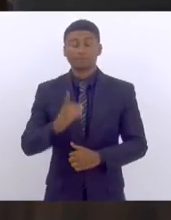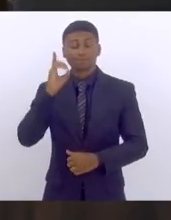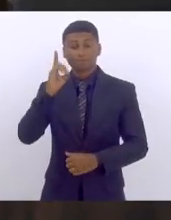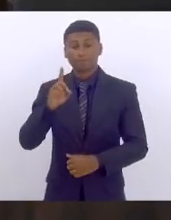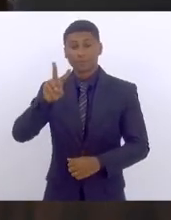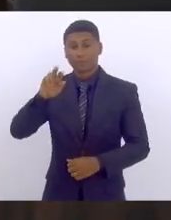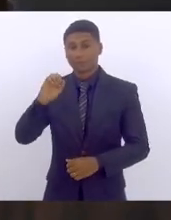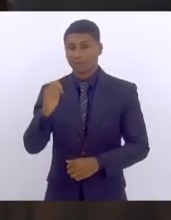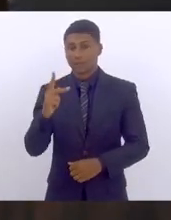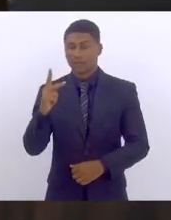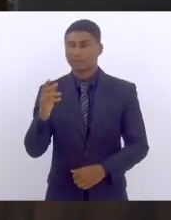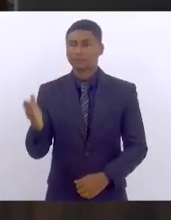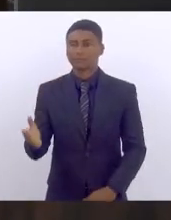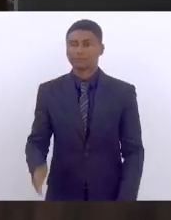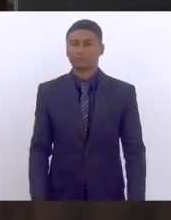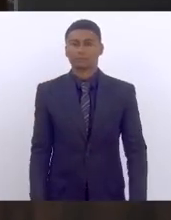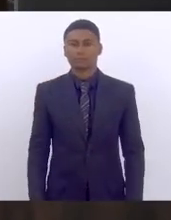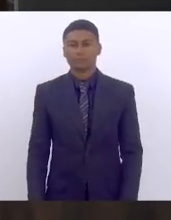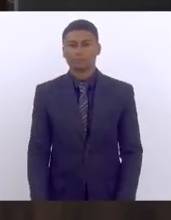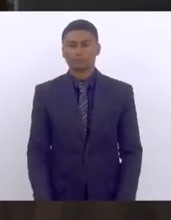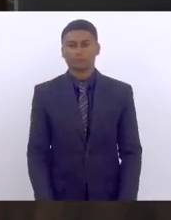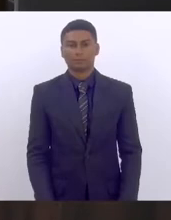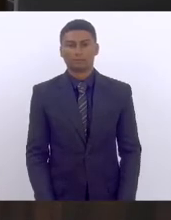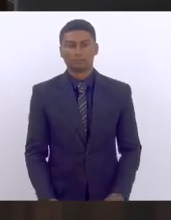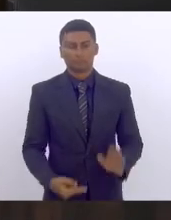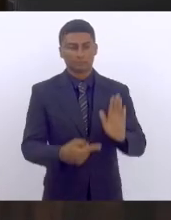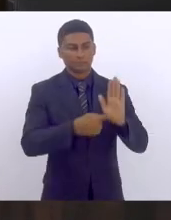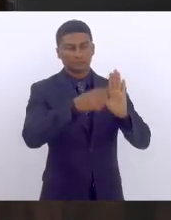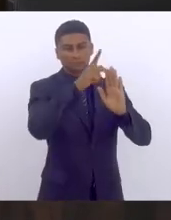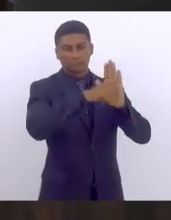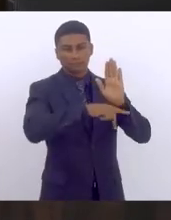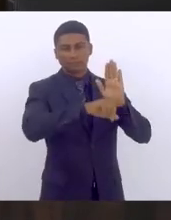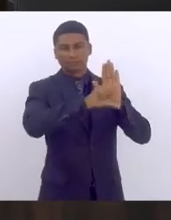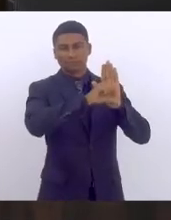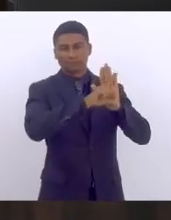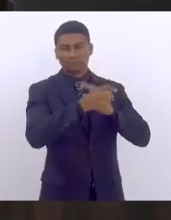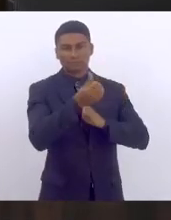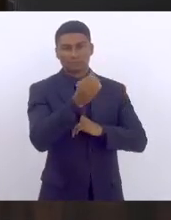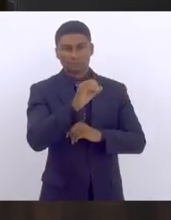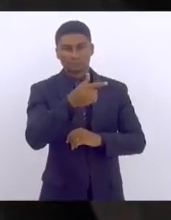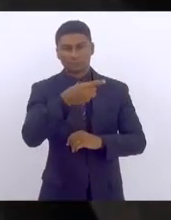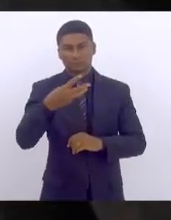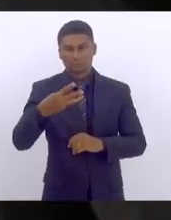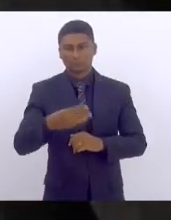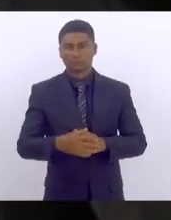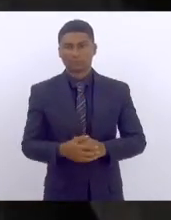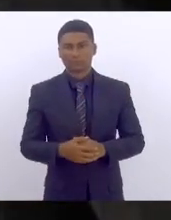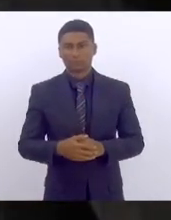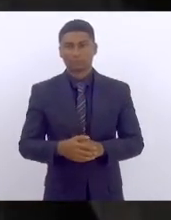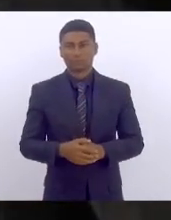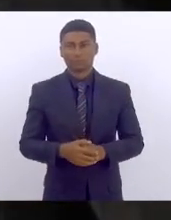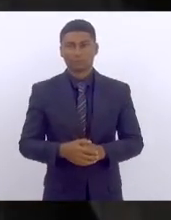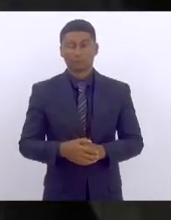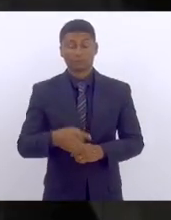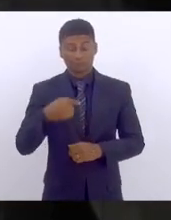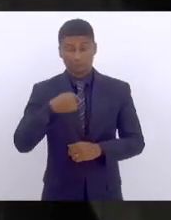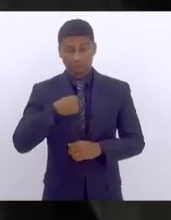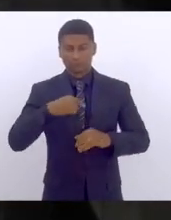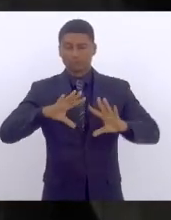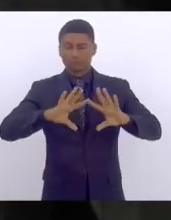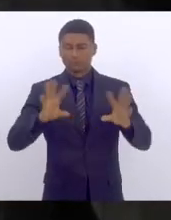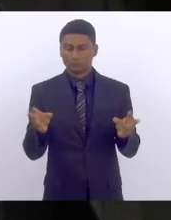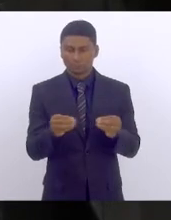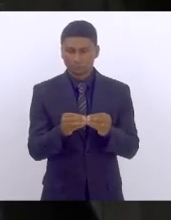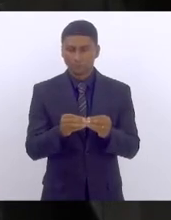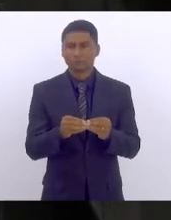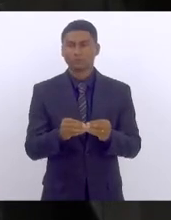para discutir o projeto 6023. Deputada Tia Ju, eu quero fazer uma discussão muito breve, mas